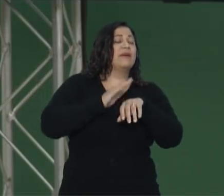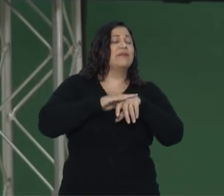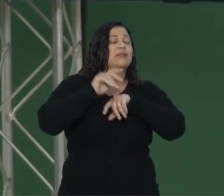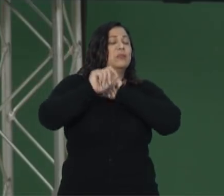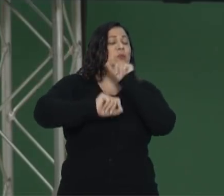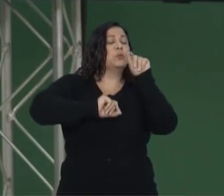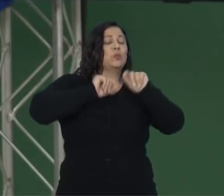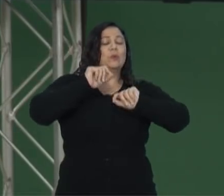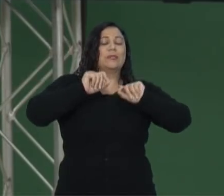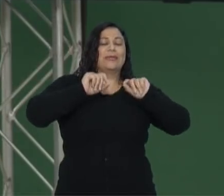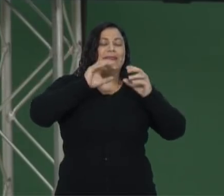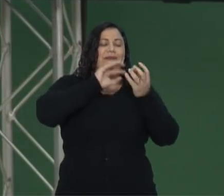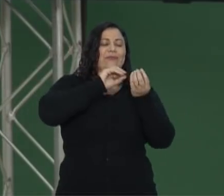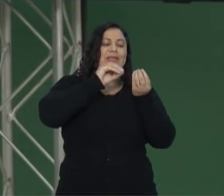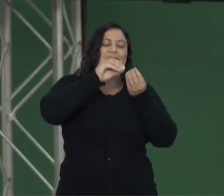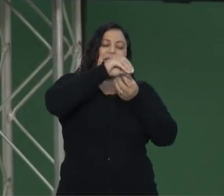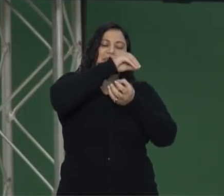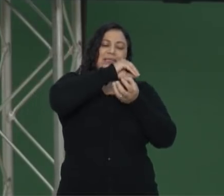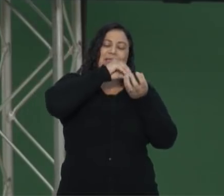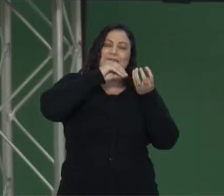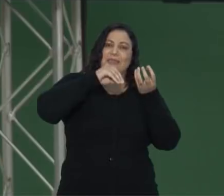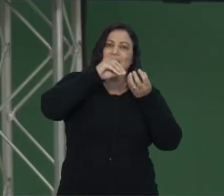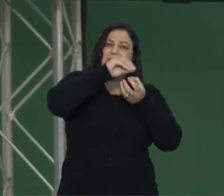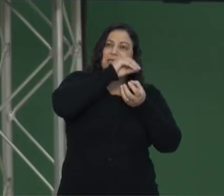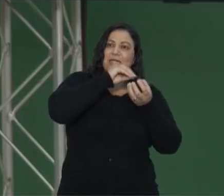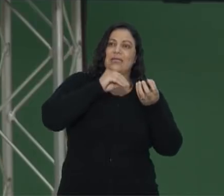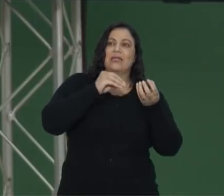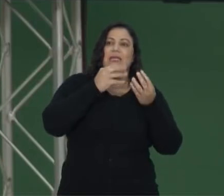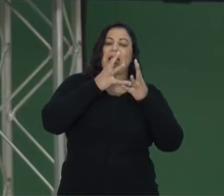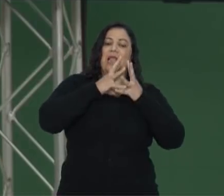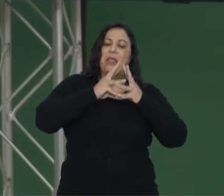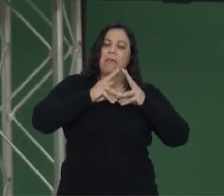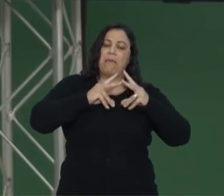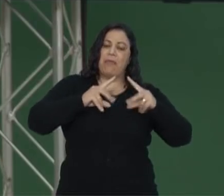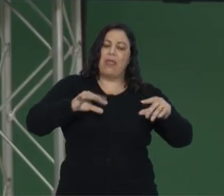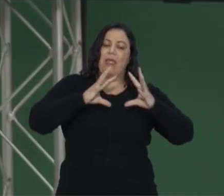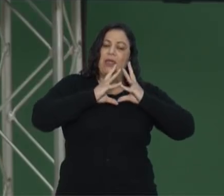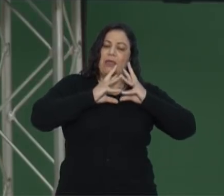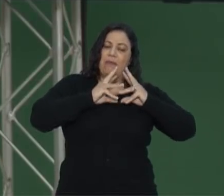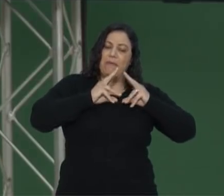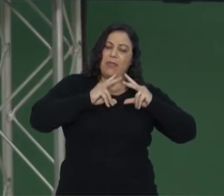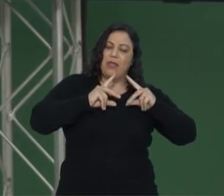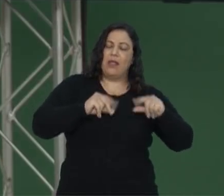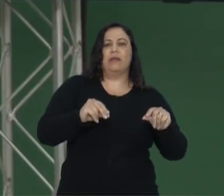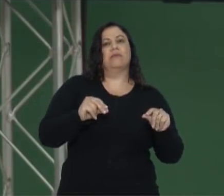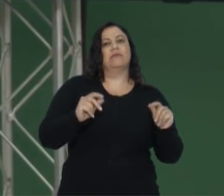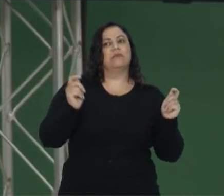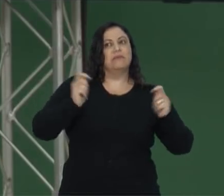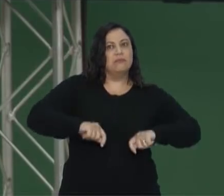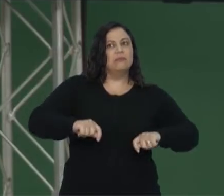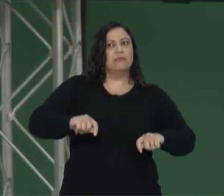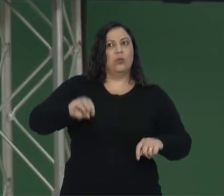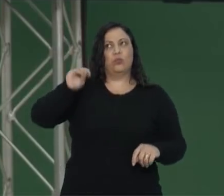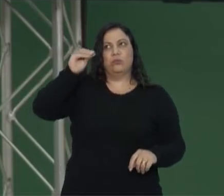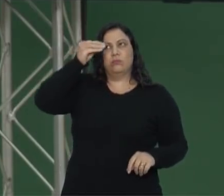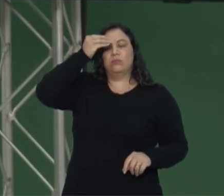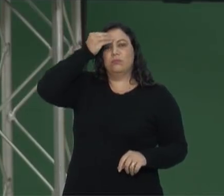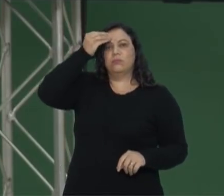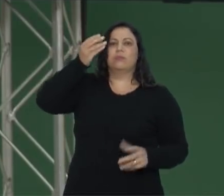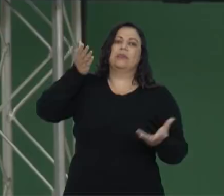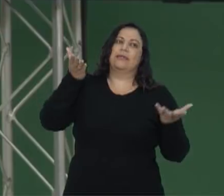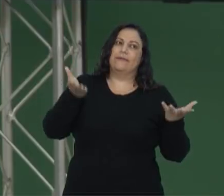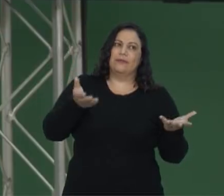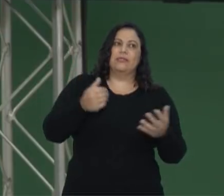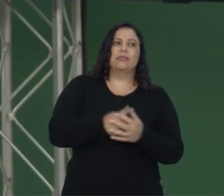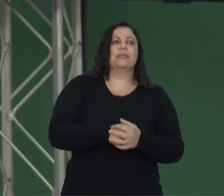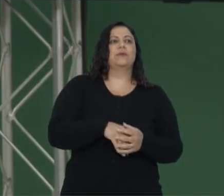fique com esse aspecto, embolore e apodreça e entre em decomposição. Então, graças aos fungos